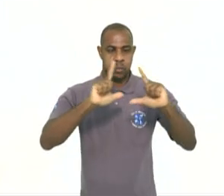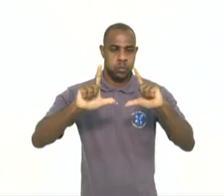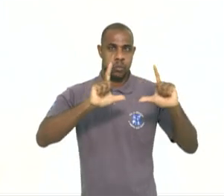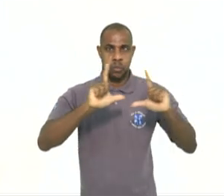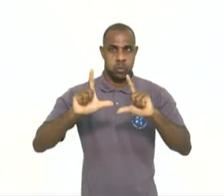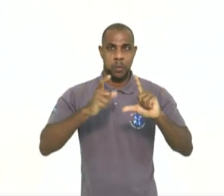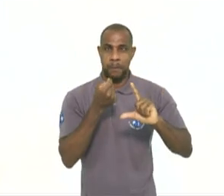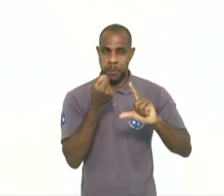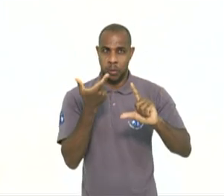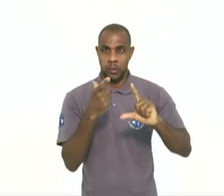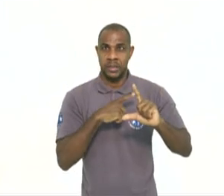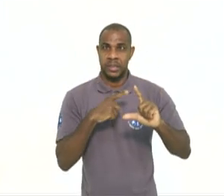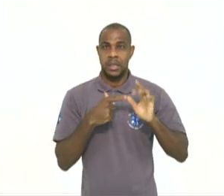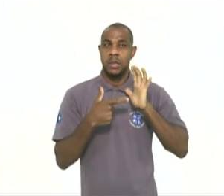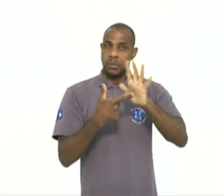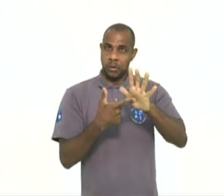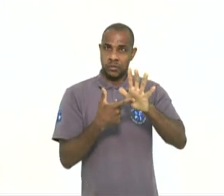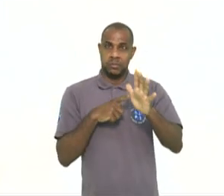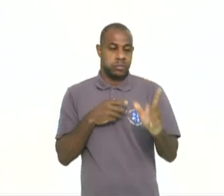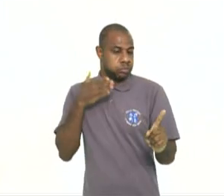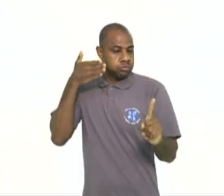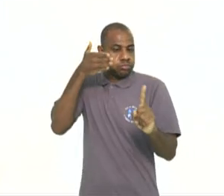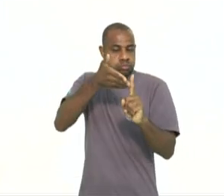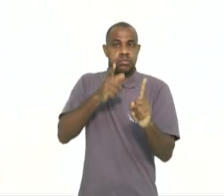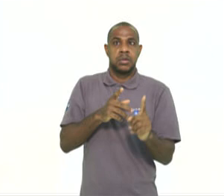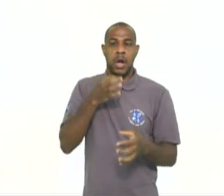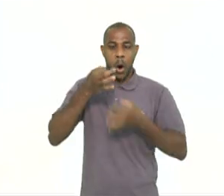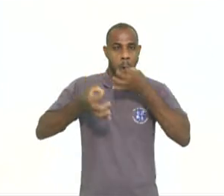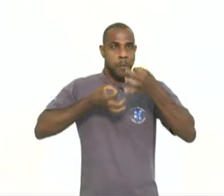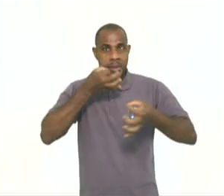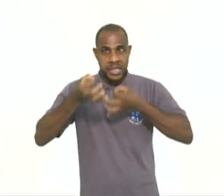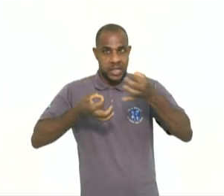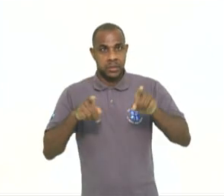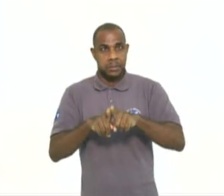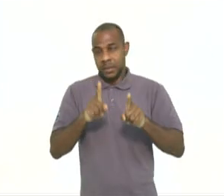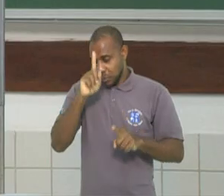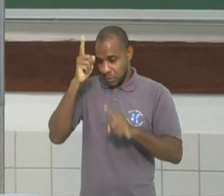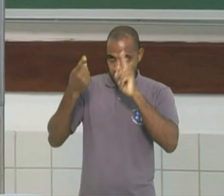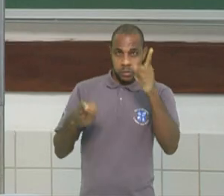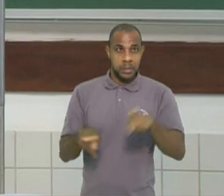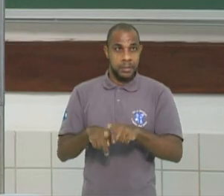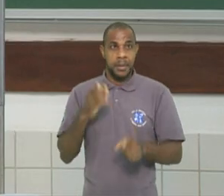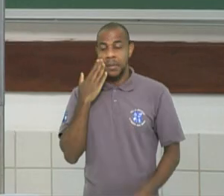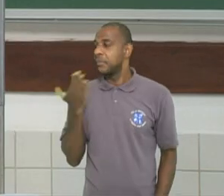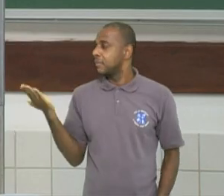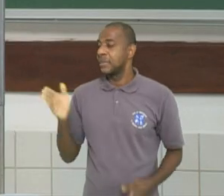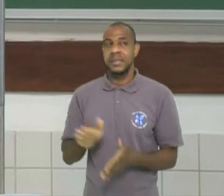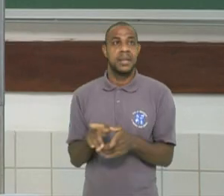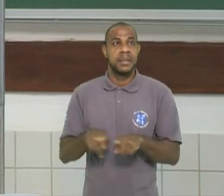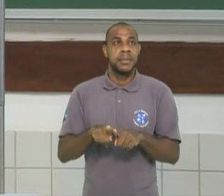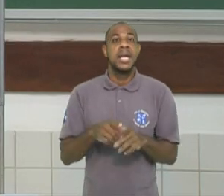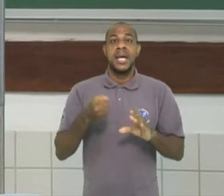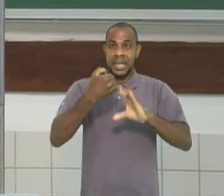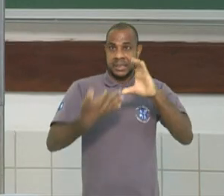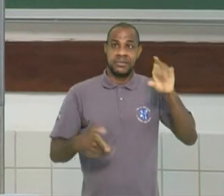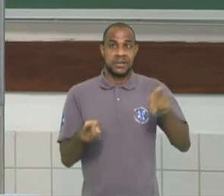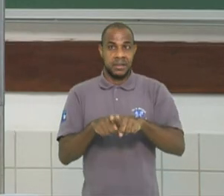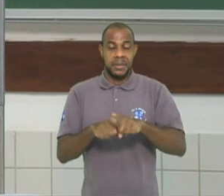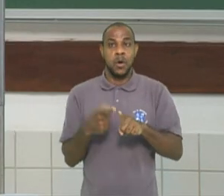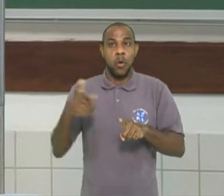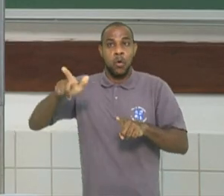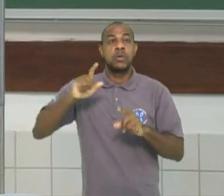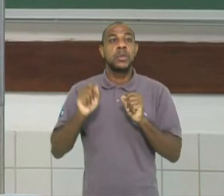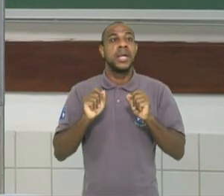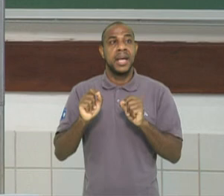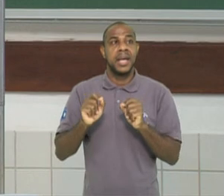maioria utiliza um tom crítico e irônico ou de elogio outra característica pessoal das tirinha é que é